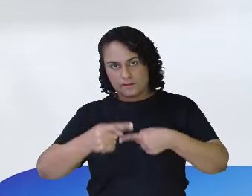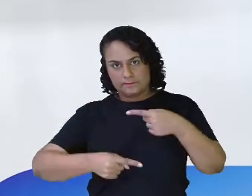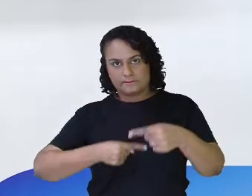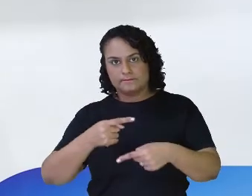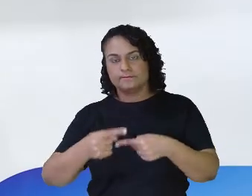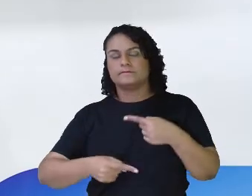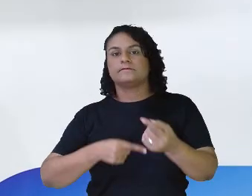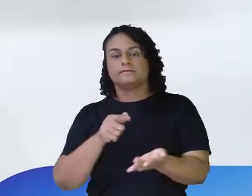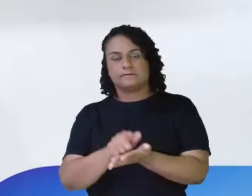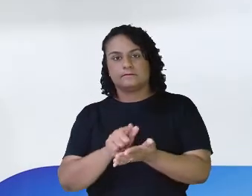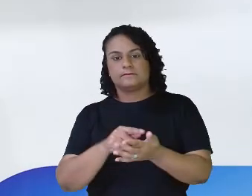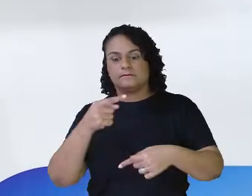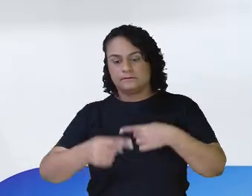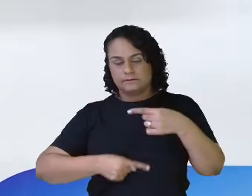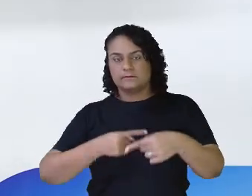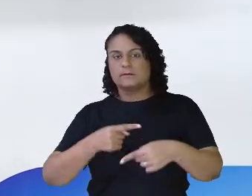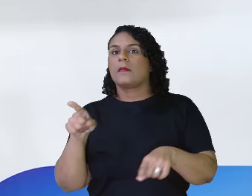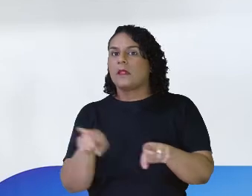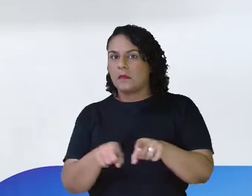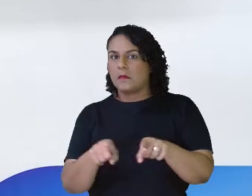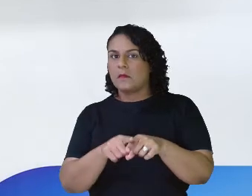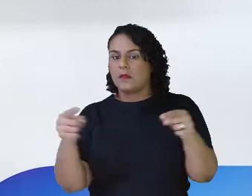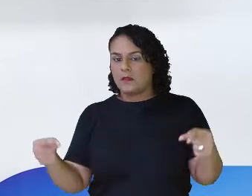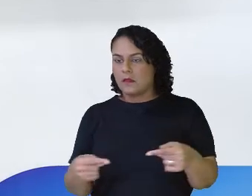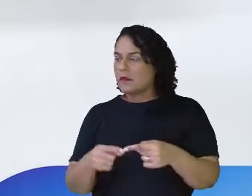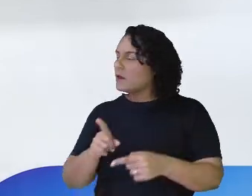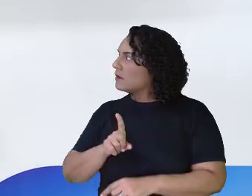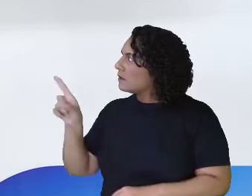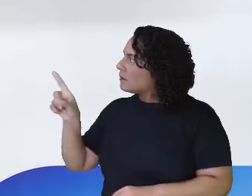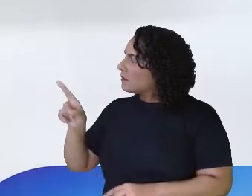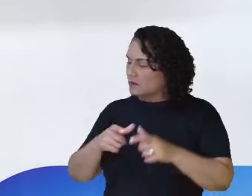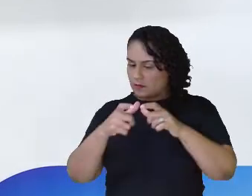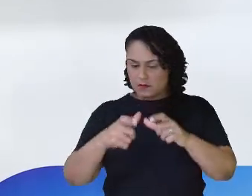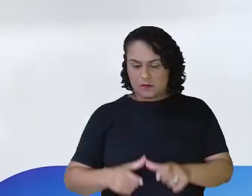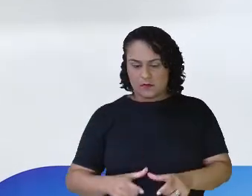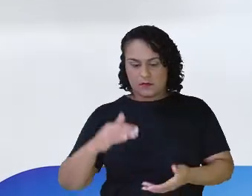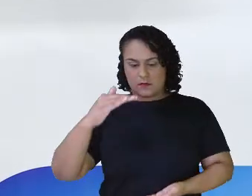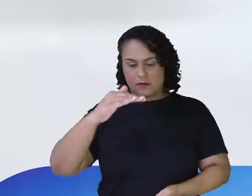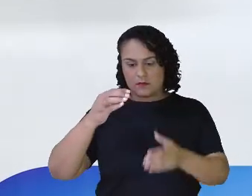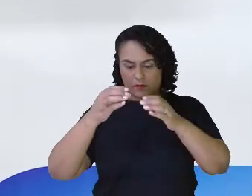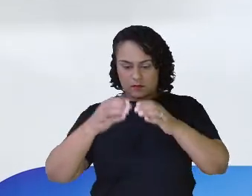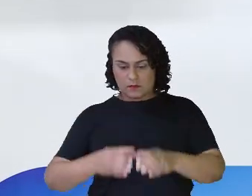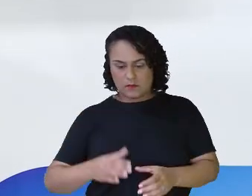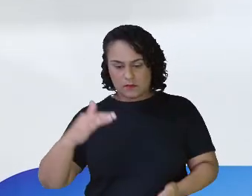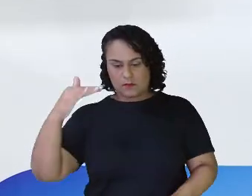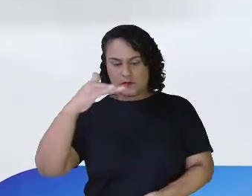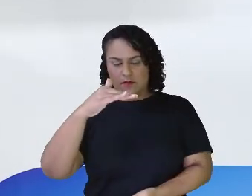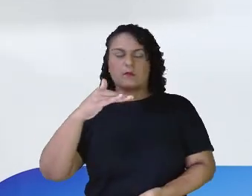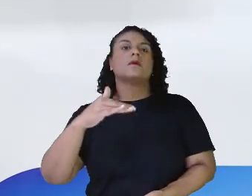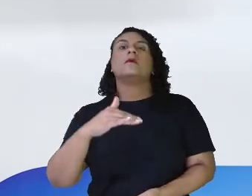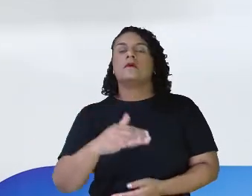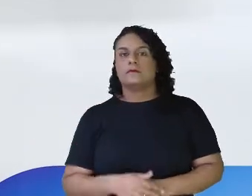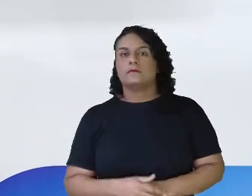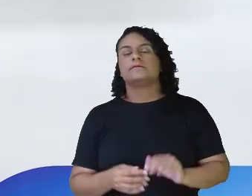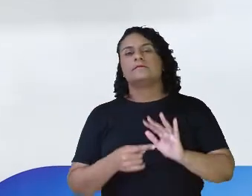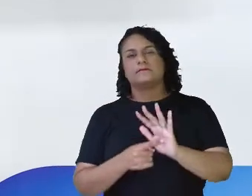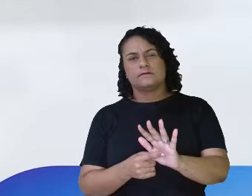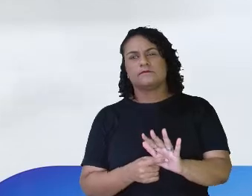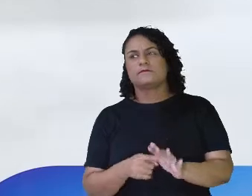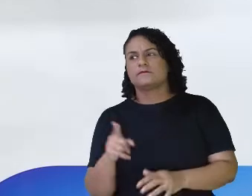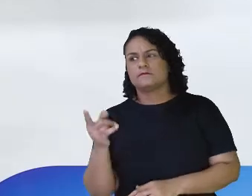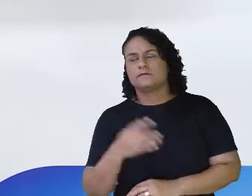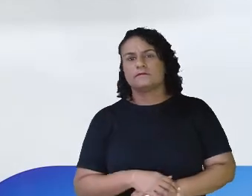papelão, formato cilíndrico, sólido, geométrico. Eu trouxe figuras